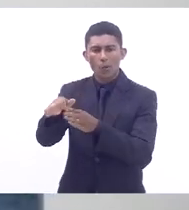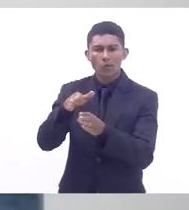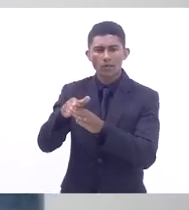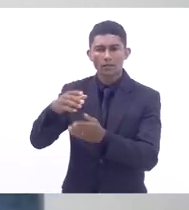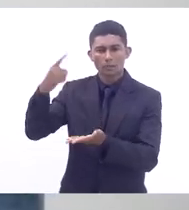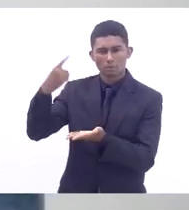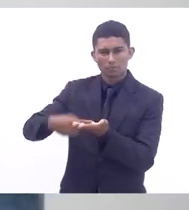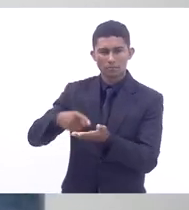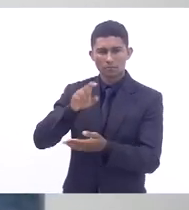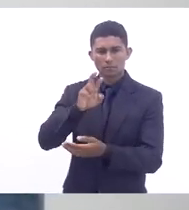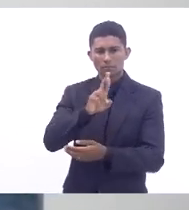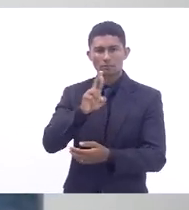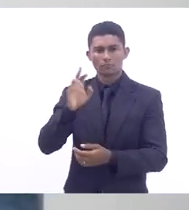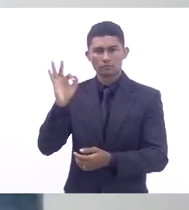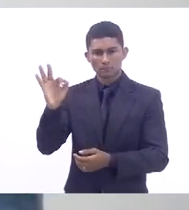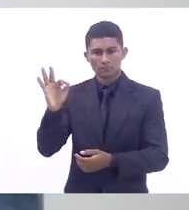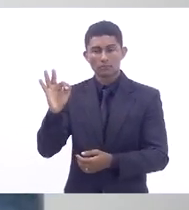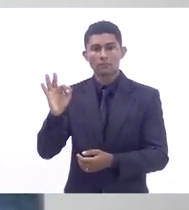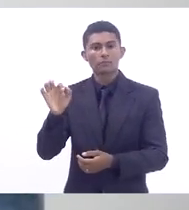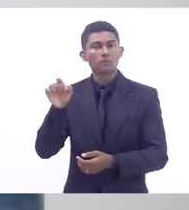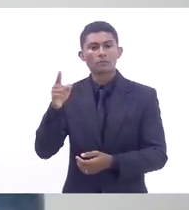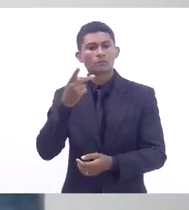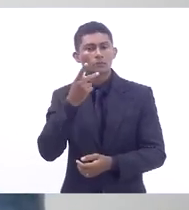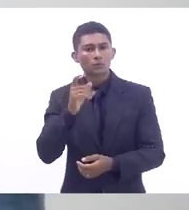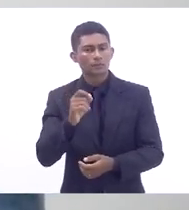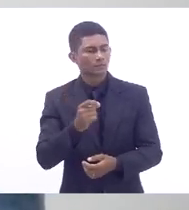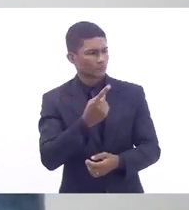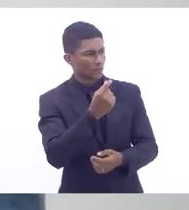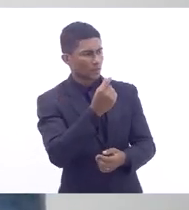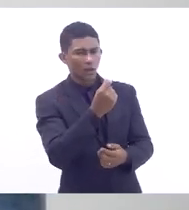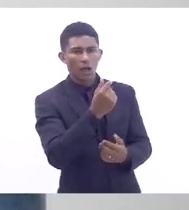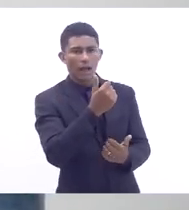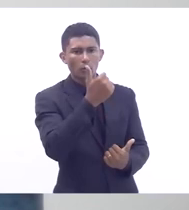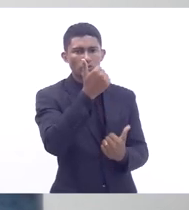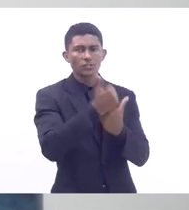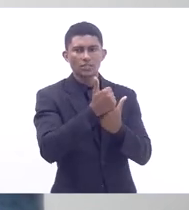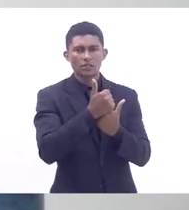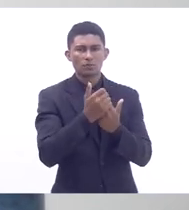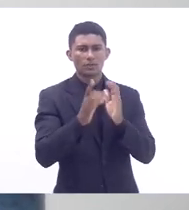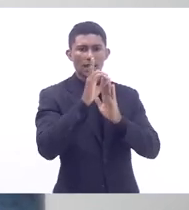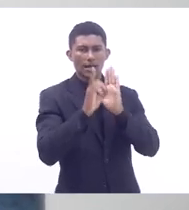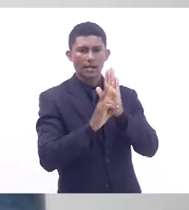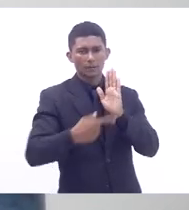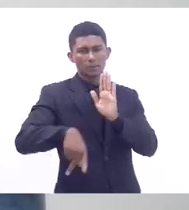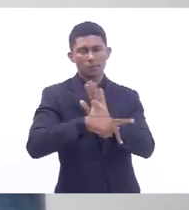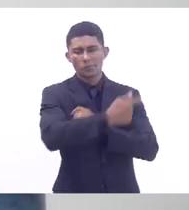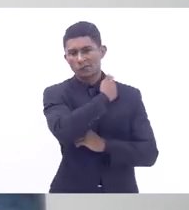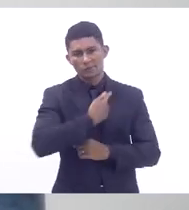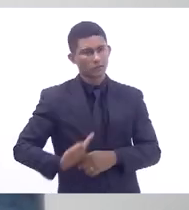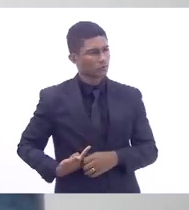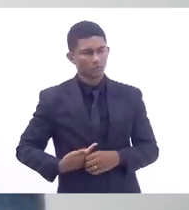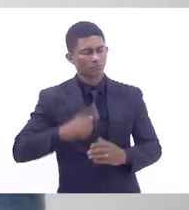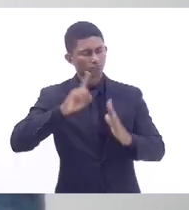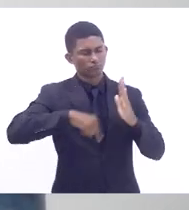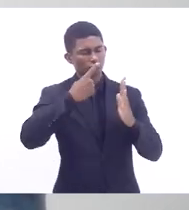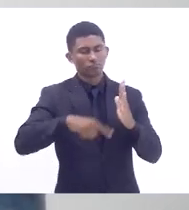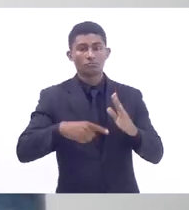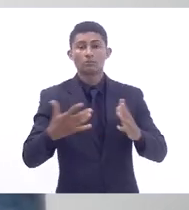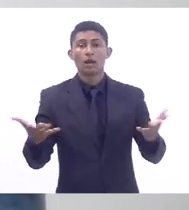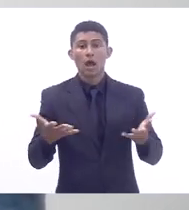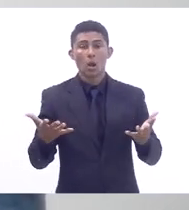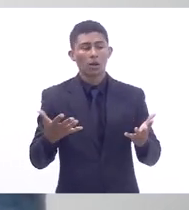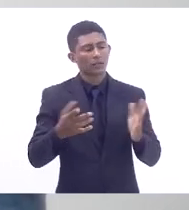fiscal vetando o auxílio que já foi entrou ser publicado como decreto do governador e e solicitando a revogação